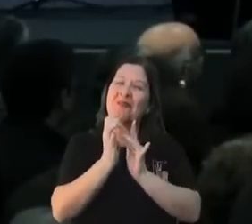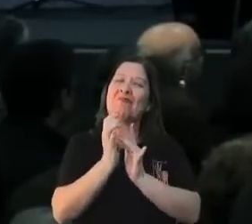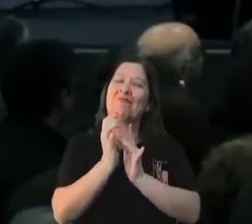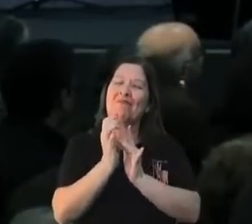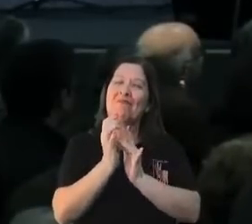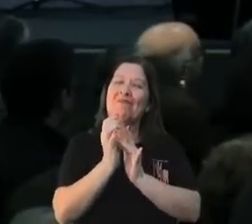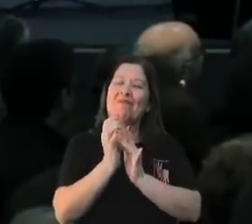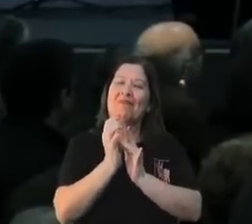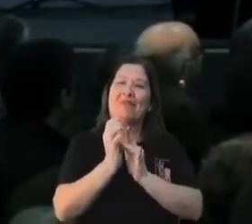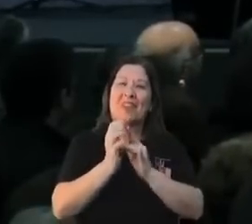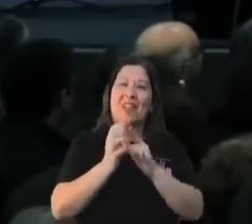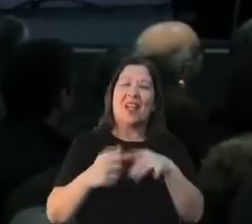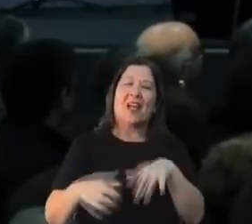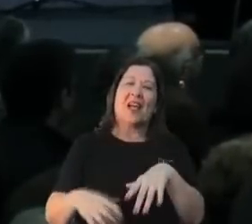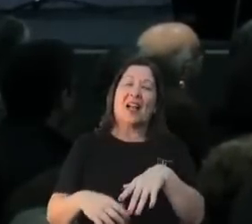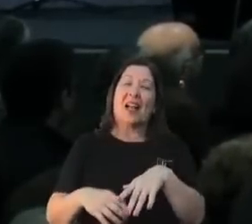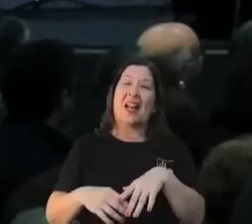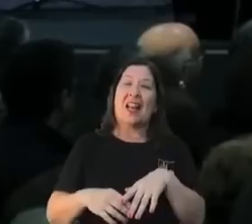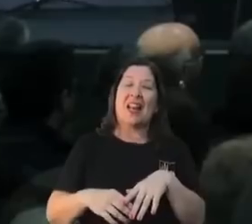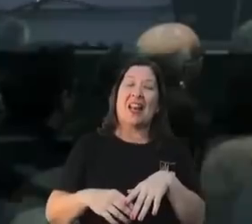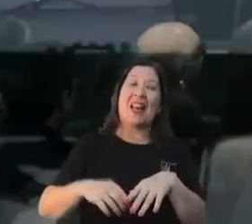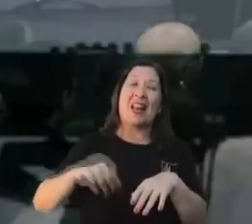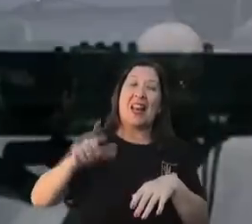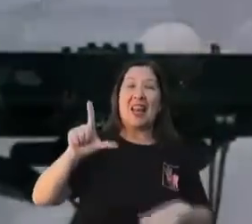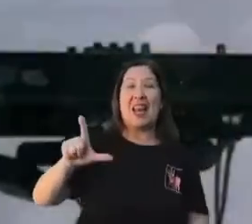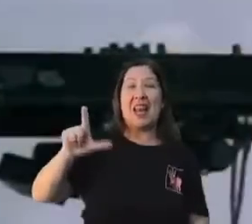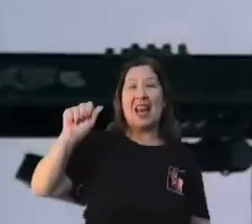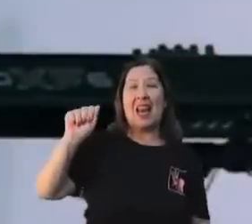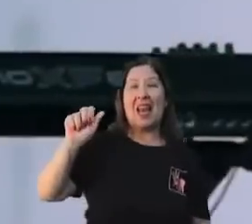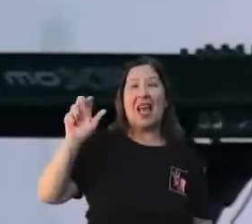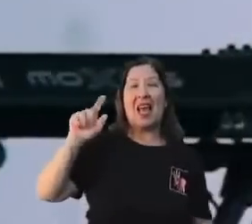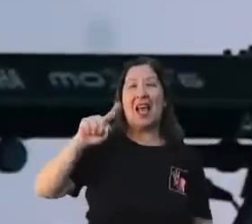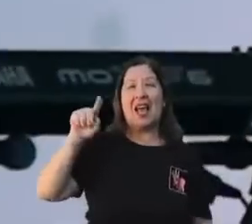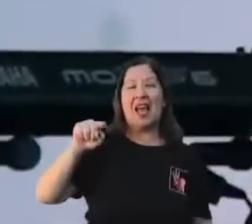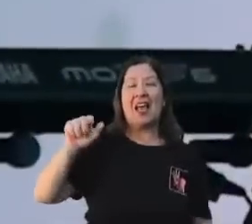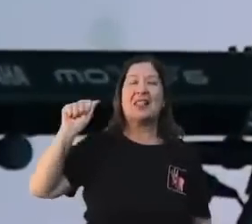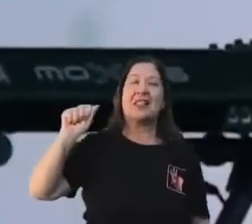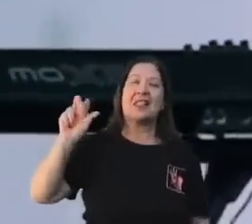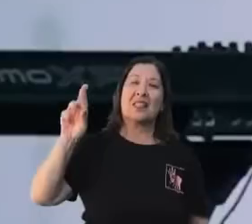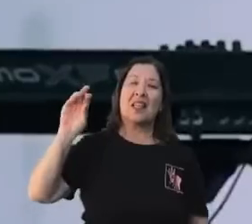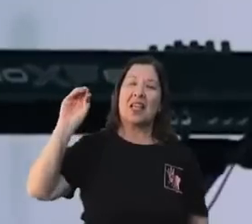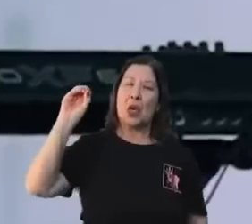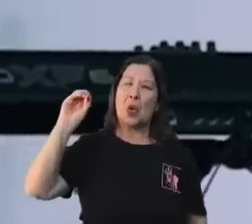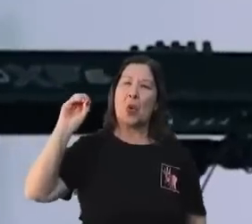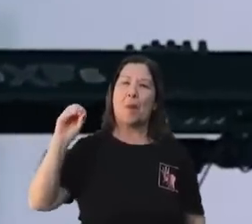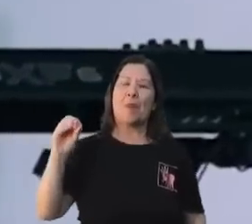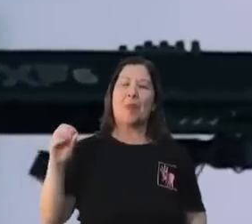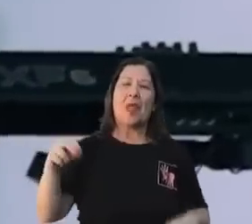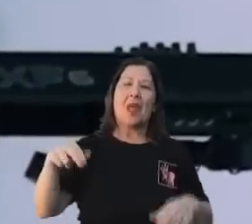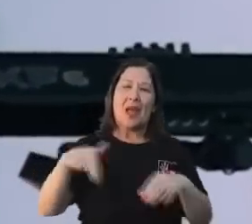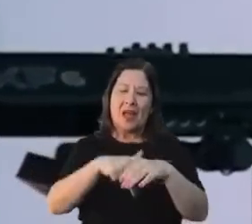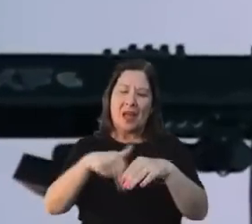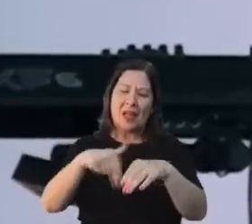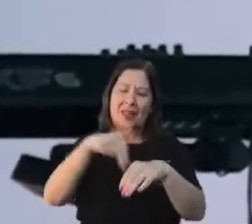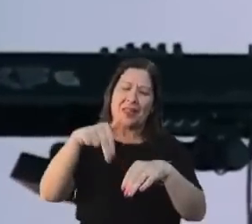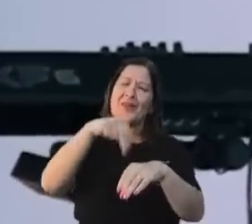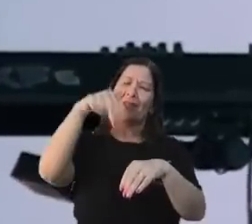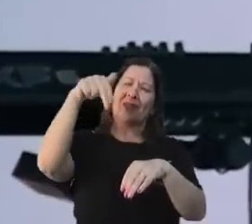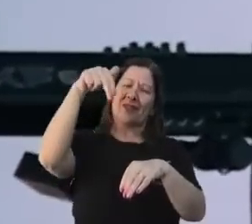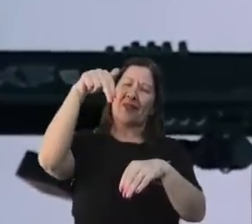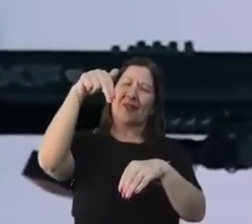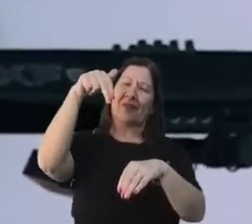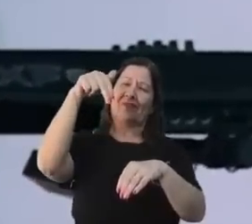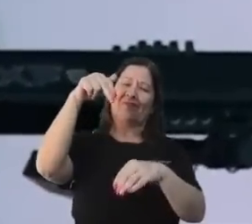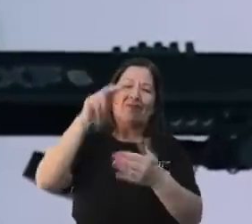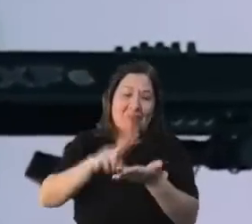Lázaro, seu irmão. Aos pés de Jesus é o mais alto lugar do mundo. Aos pés de